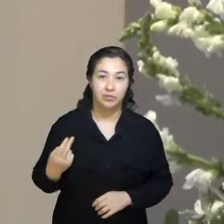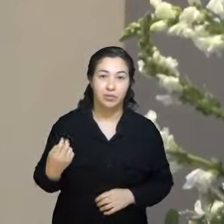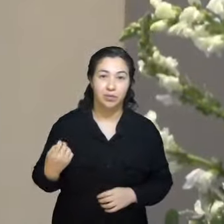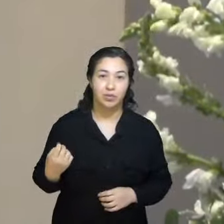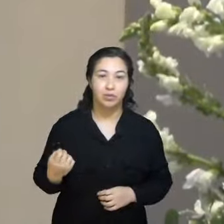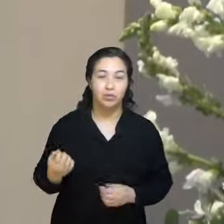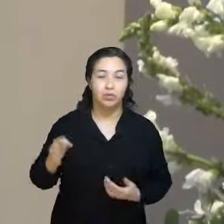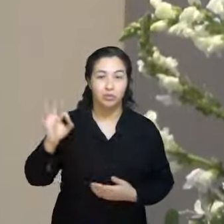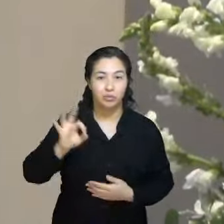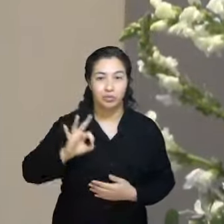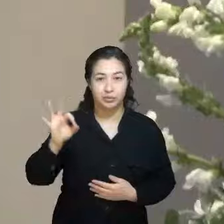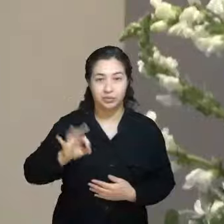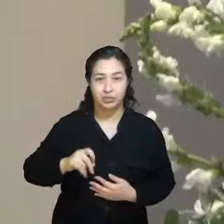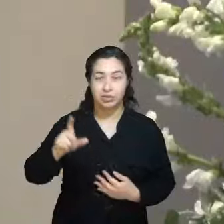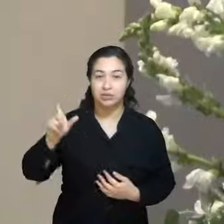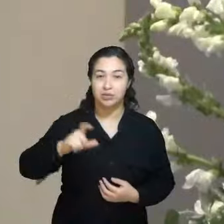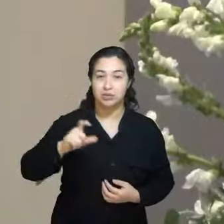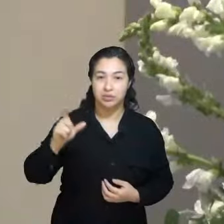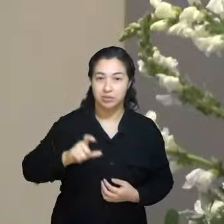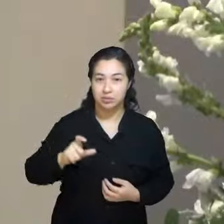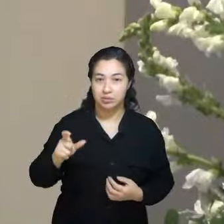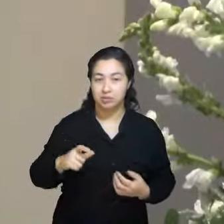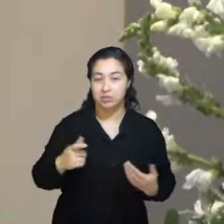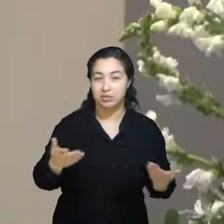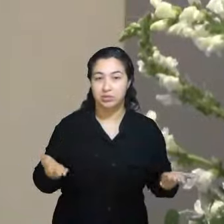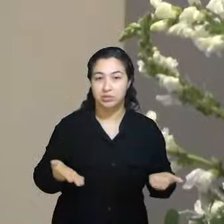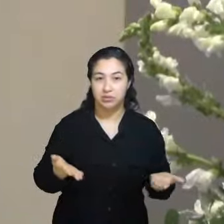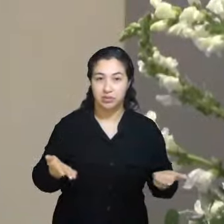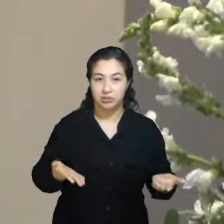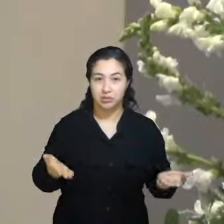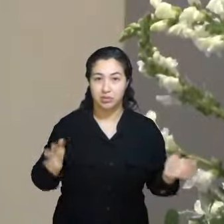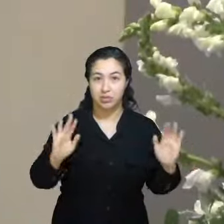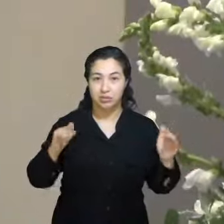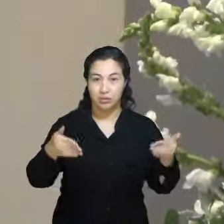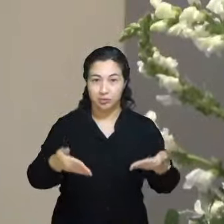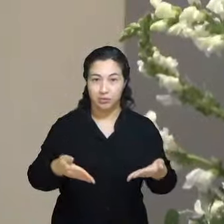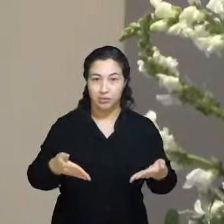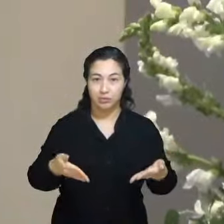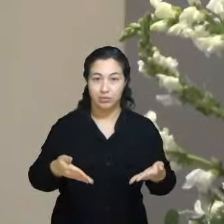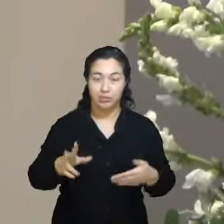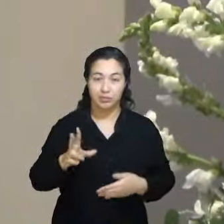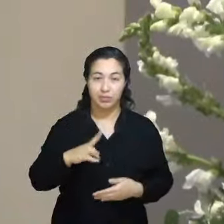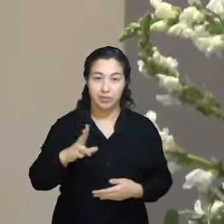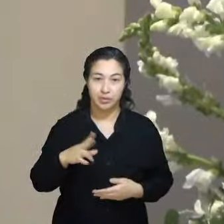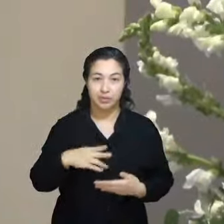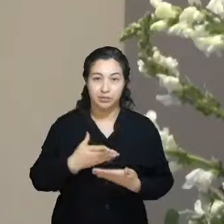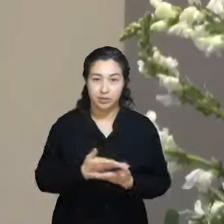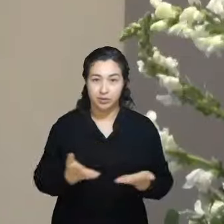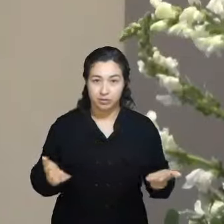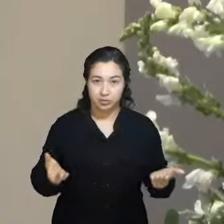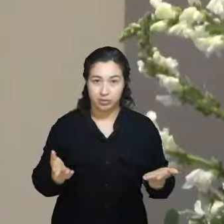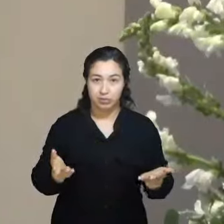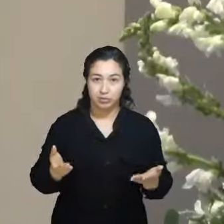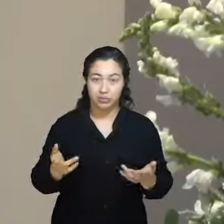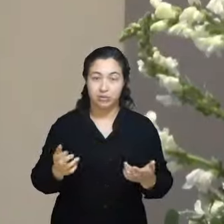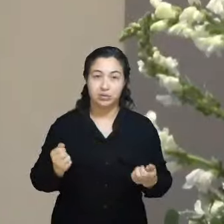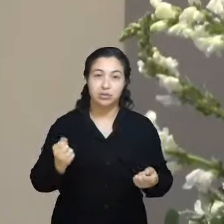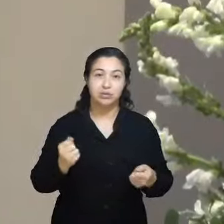linhas de créditos privilegiados agora dirigidos ao ramo privado para quem empreguem em postos